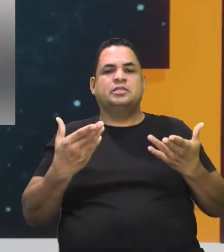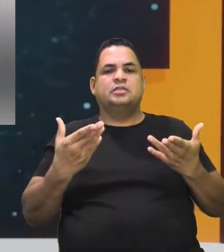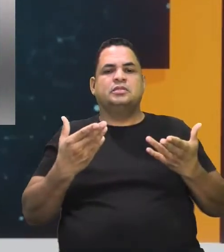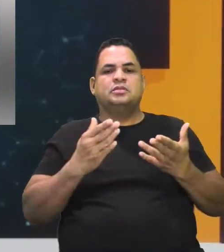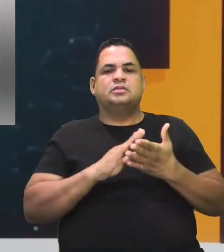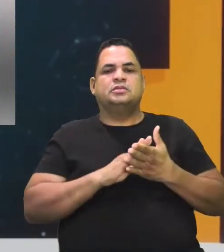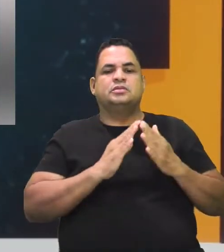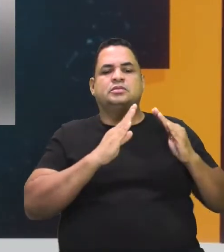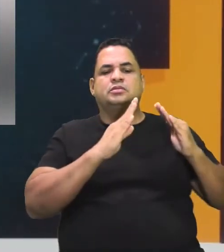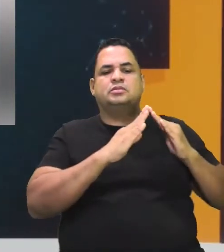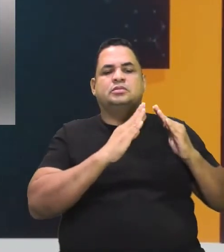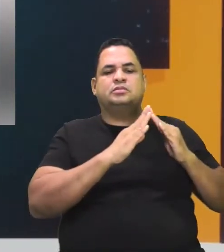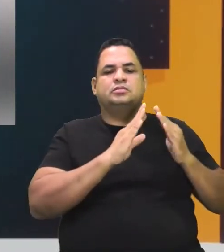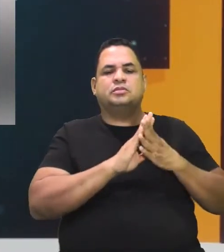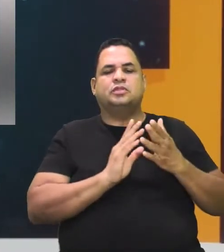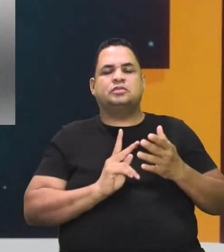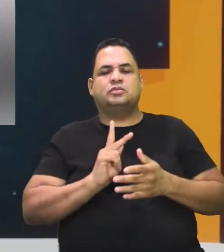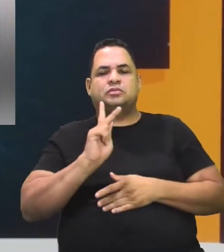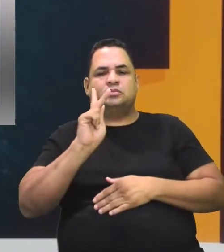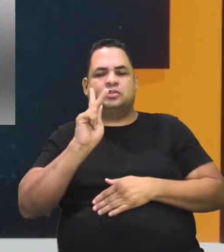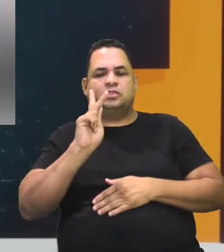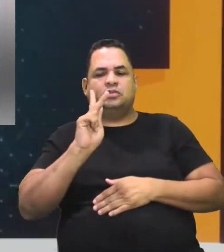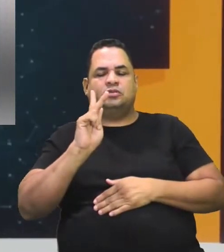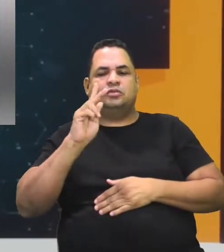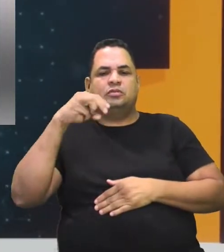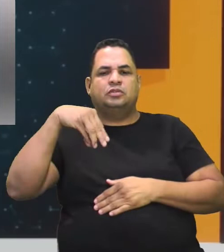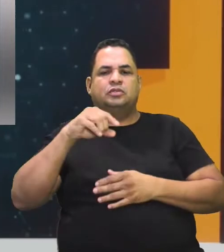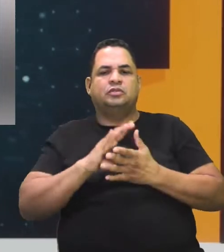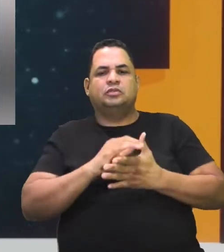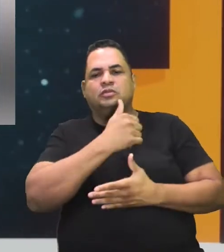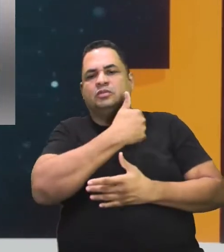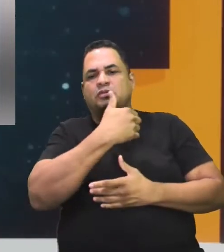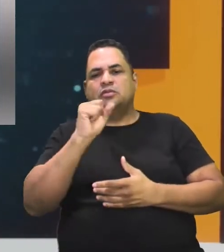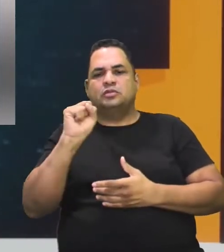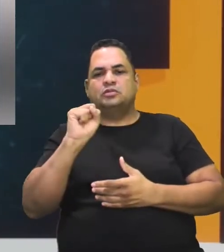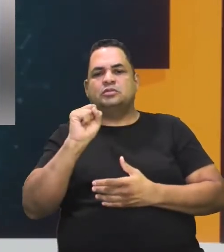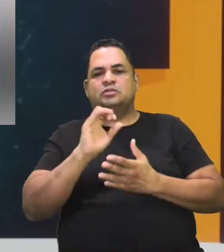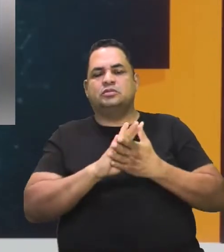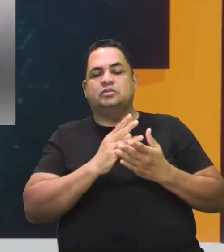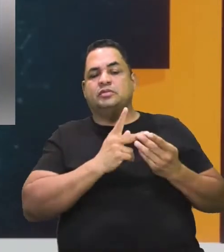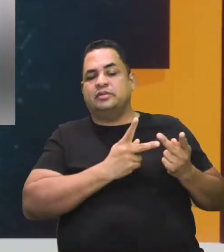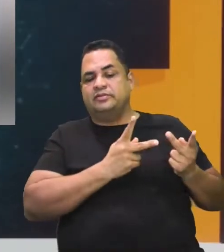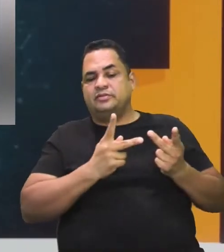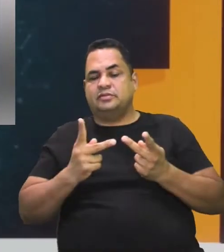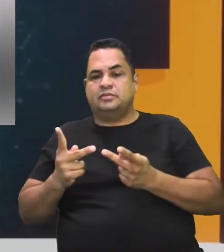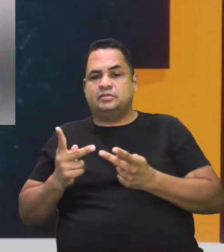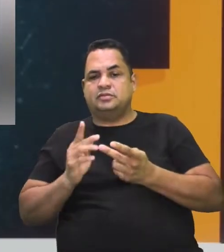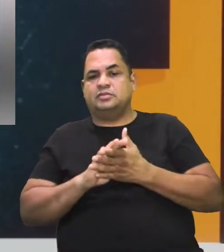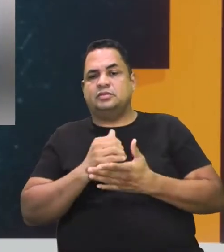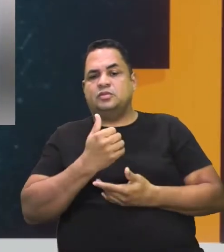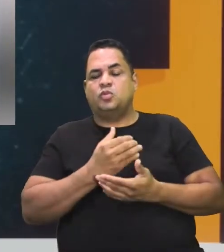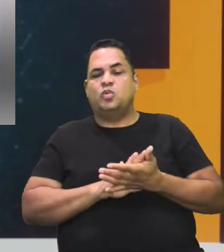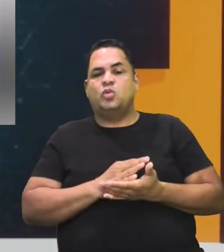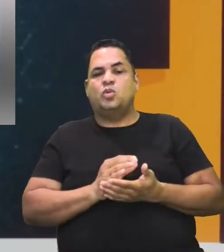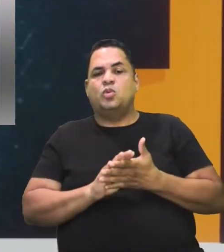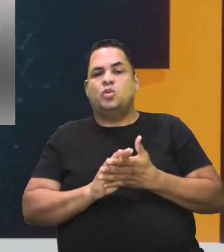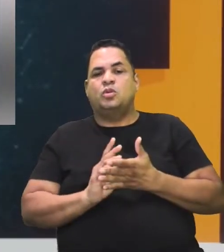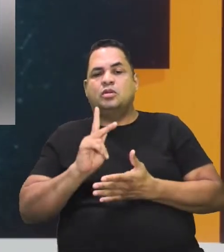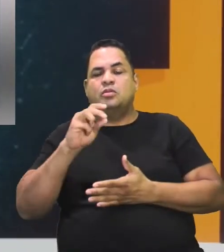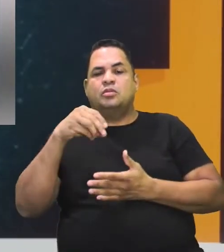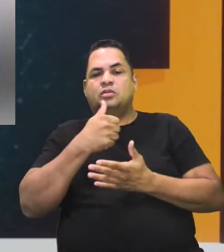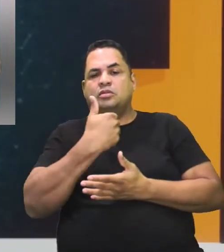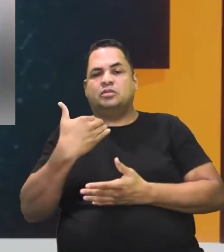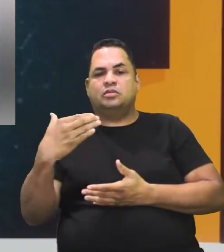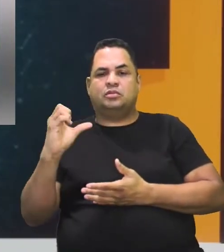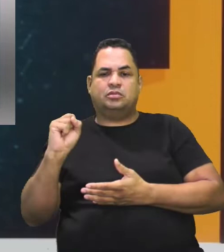repente, mora no quilômetro 18 e vai visitar alguém que mora no quilômetro 10, você está voltando 8 quilômetros.